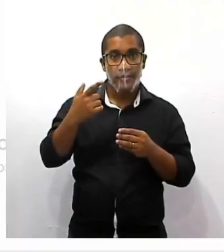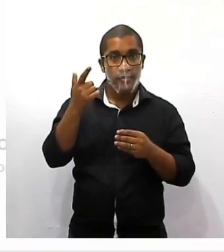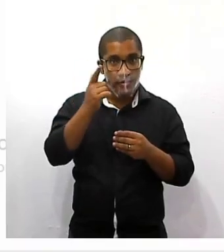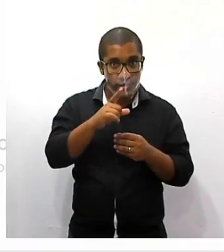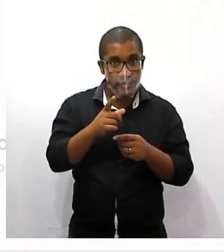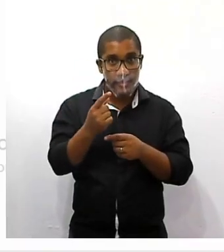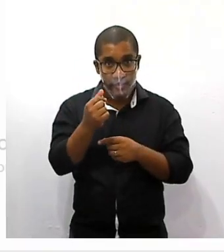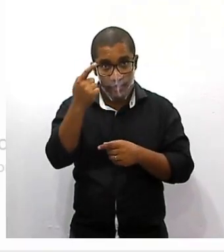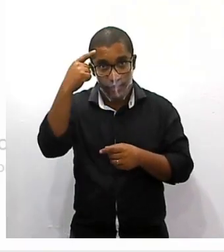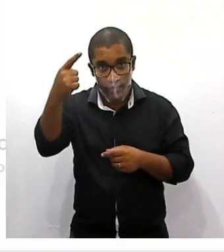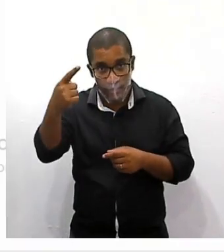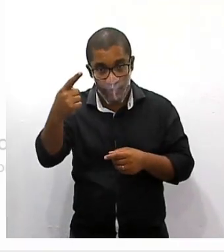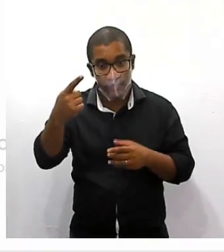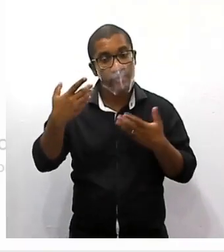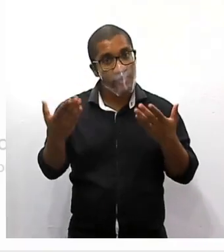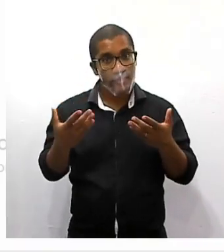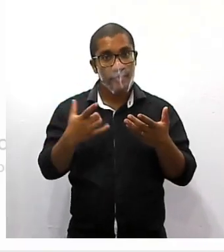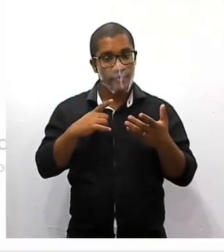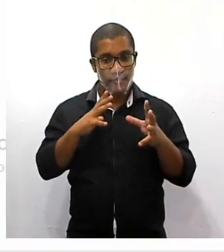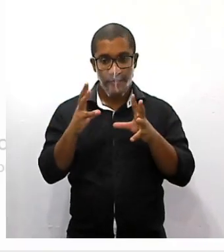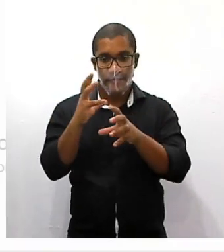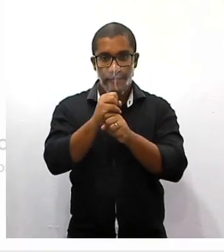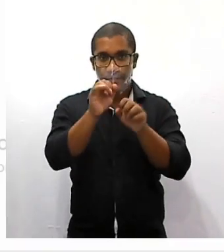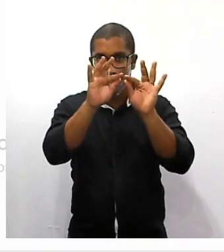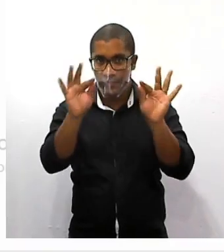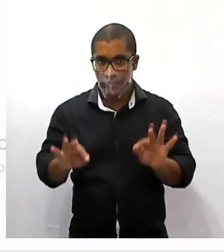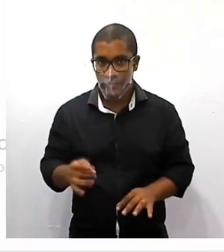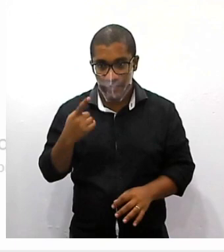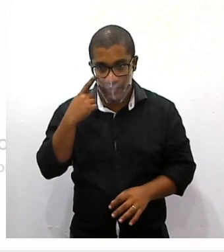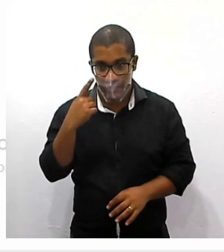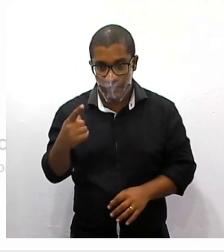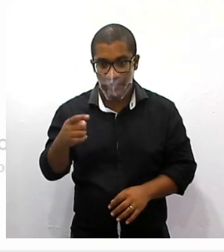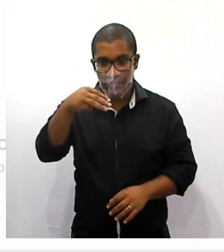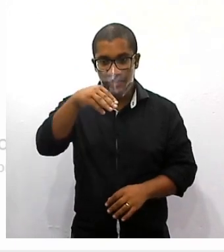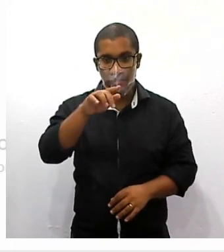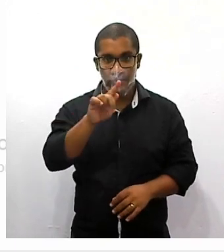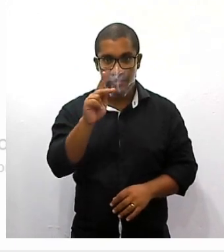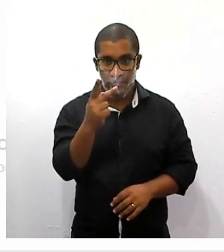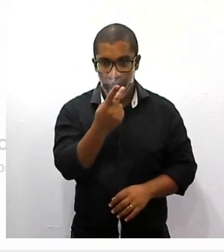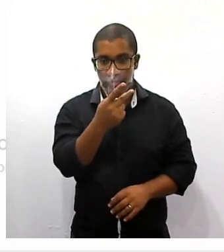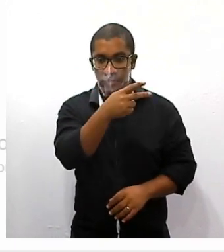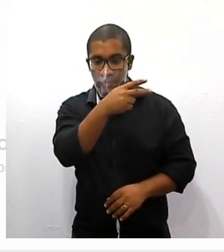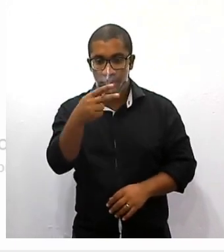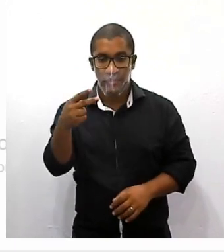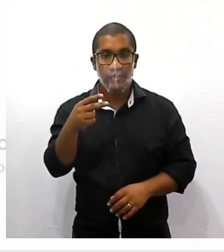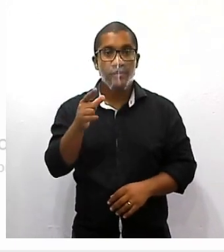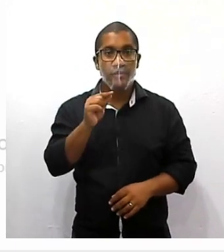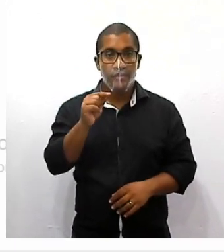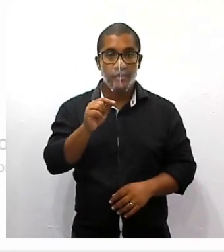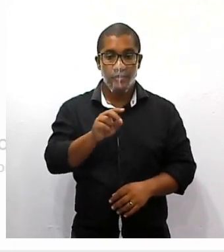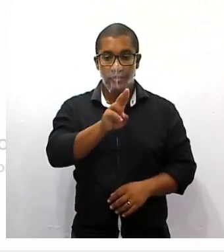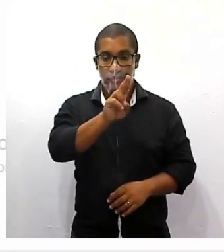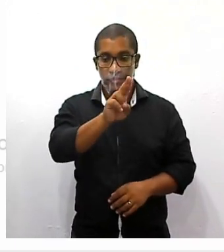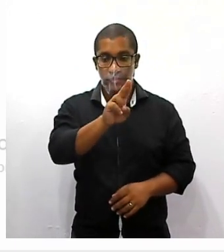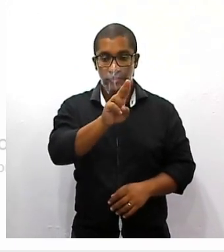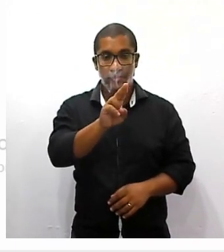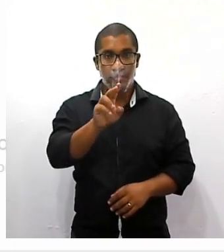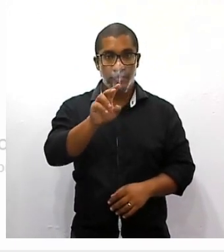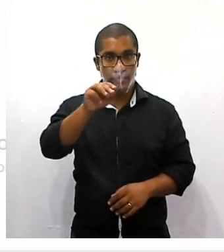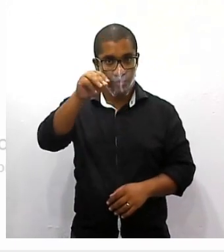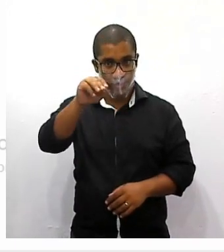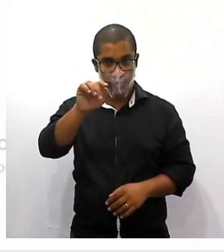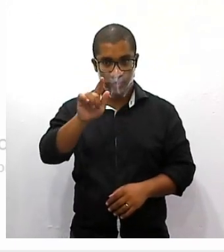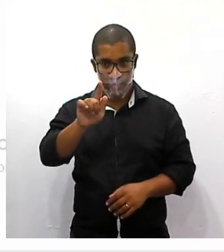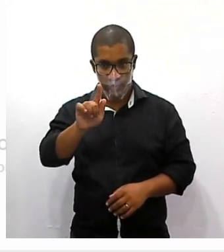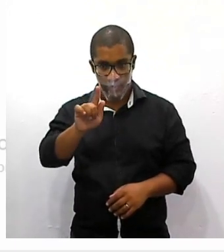a energia mecânica do início, MGH, comparada com me mandaram ganhar dinheiro. Nessa